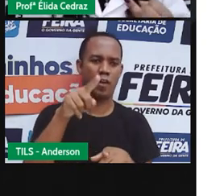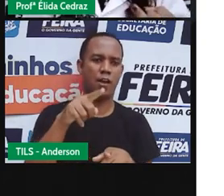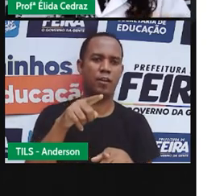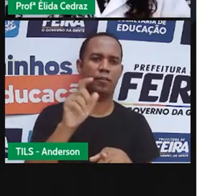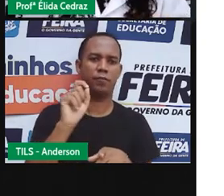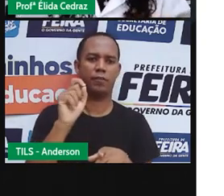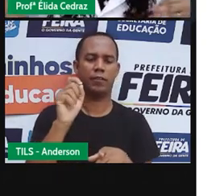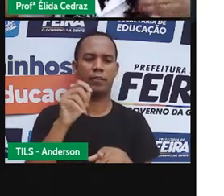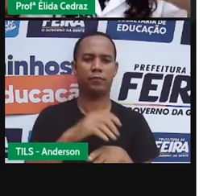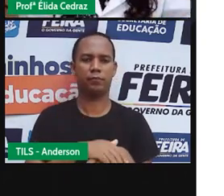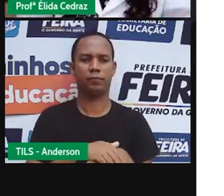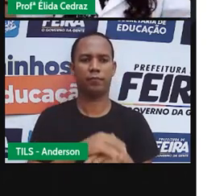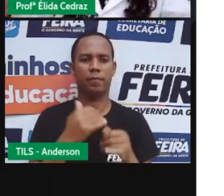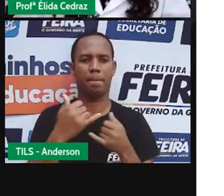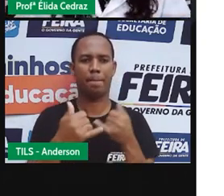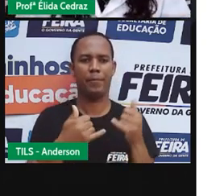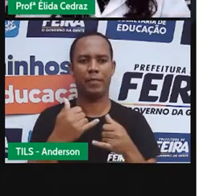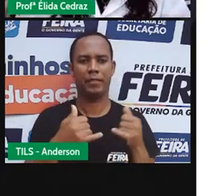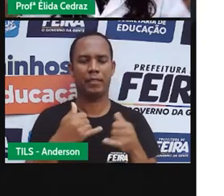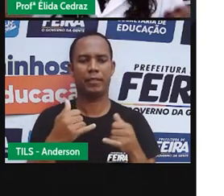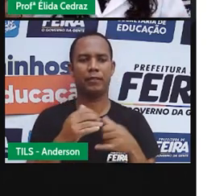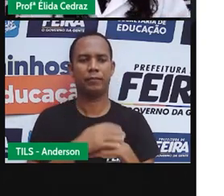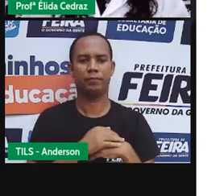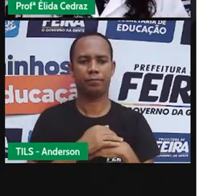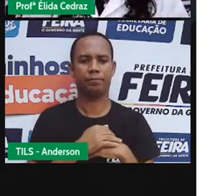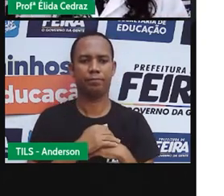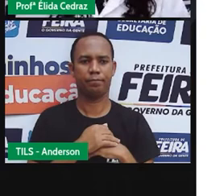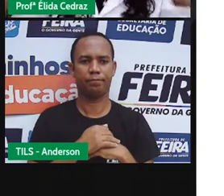e depois vão brincar de pega-pega